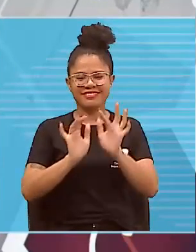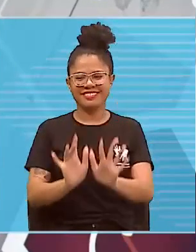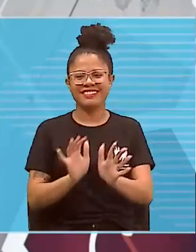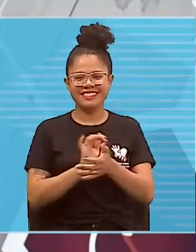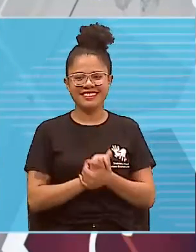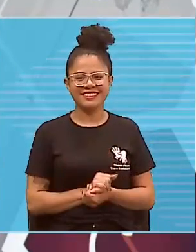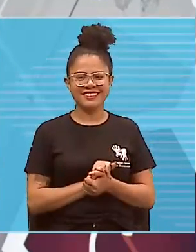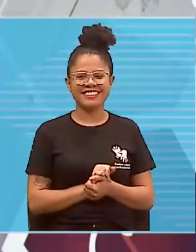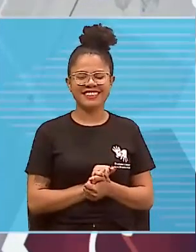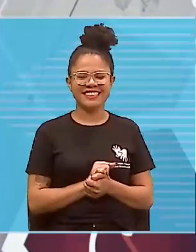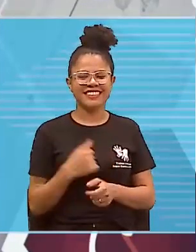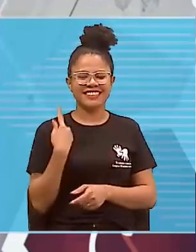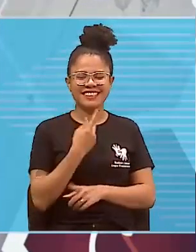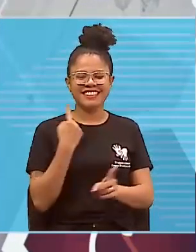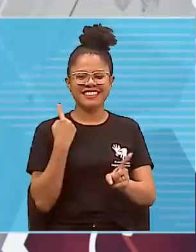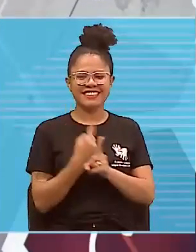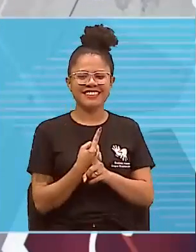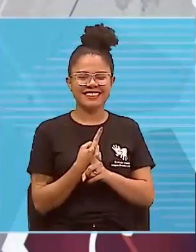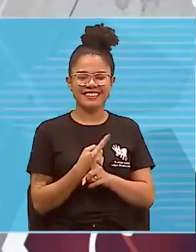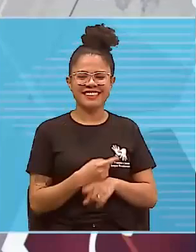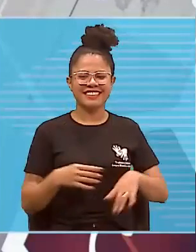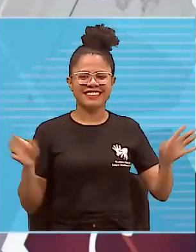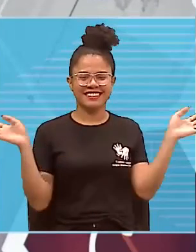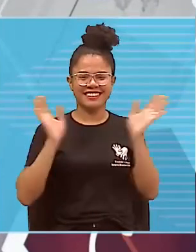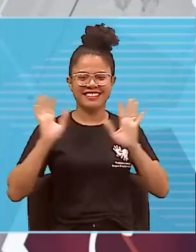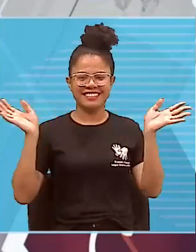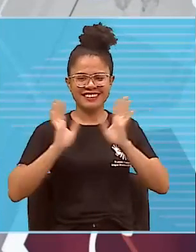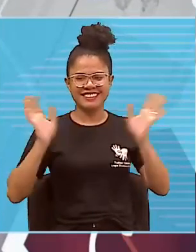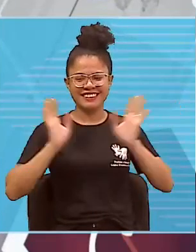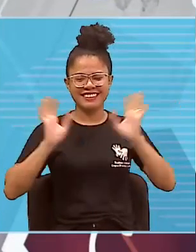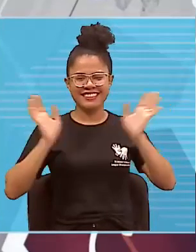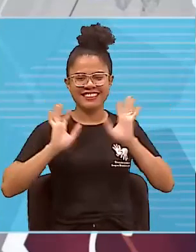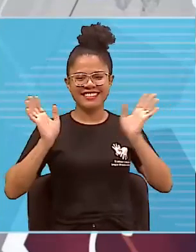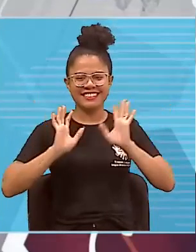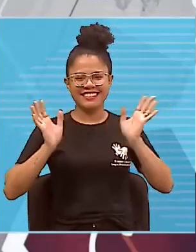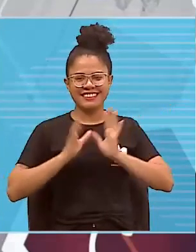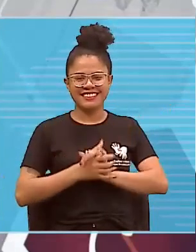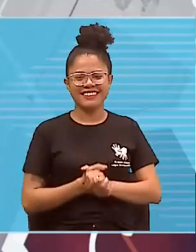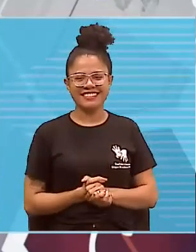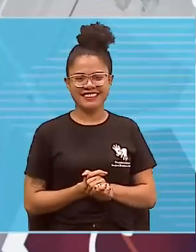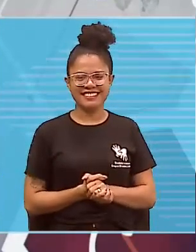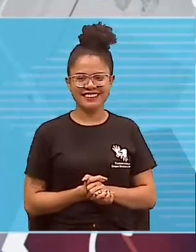e até o nosso próximo encontro jovens tchau tchau